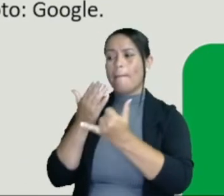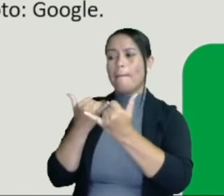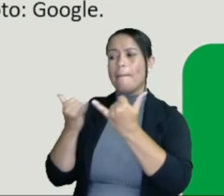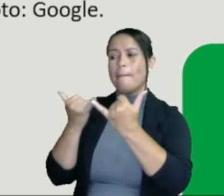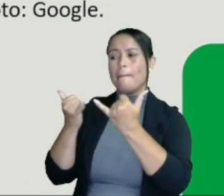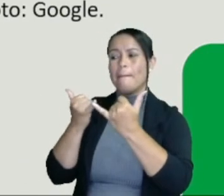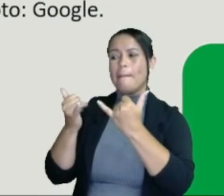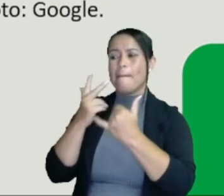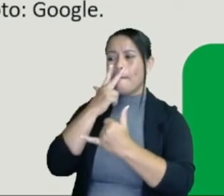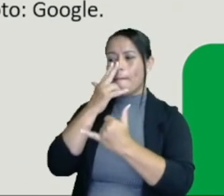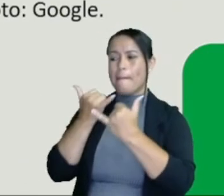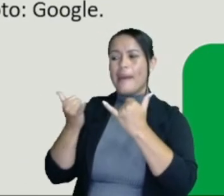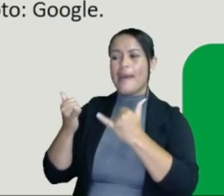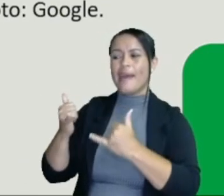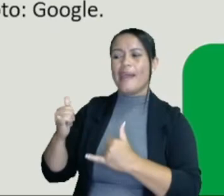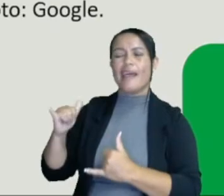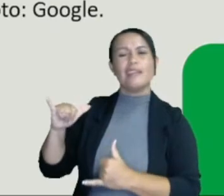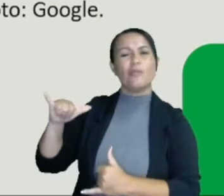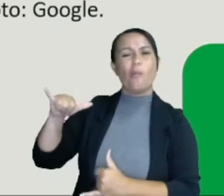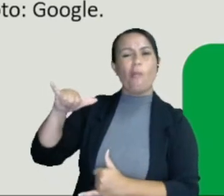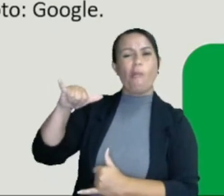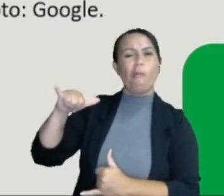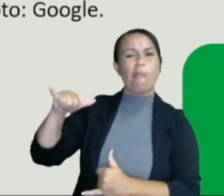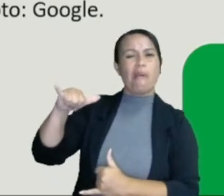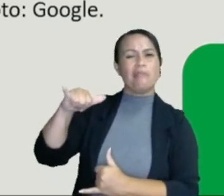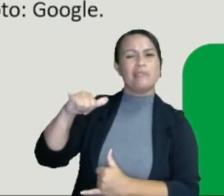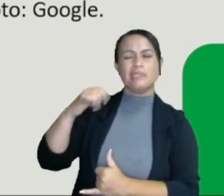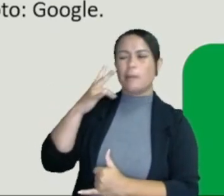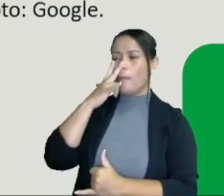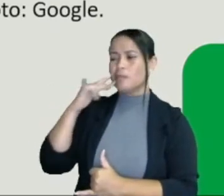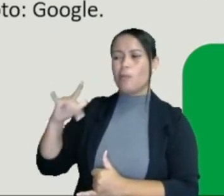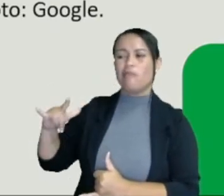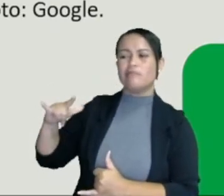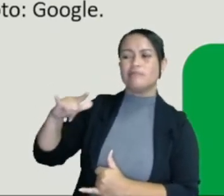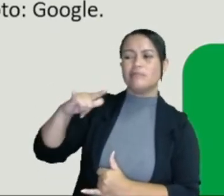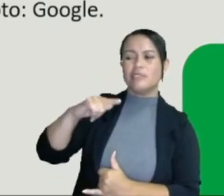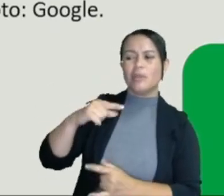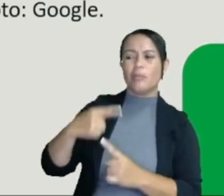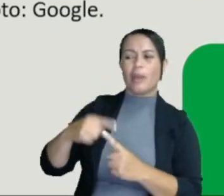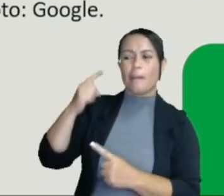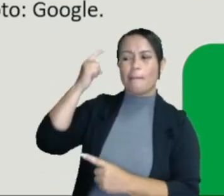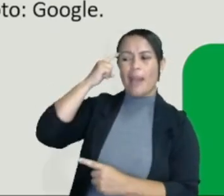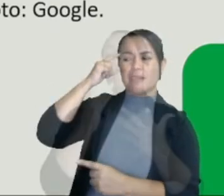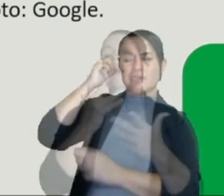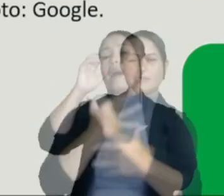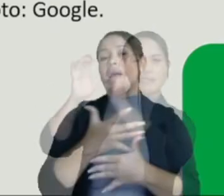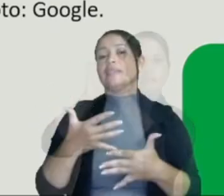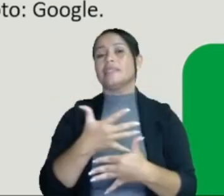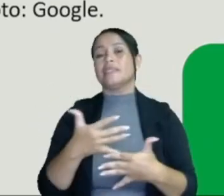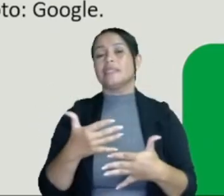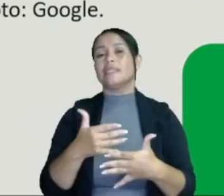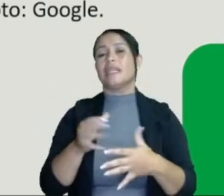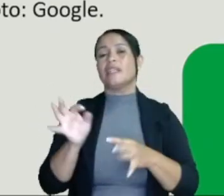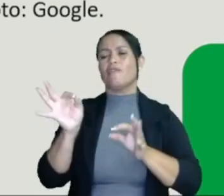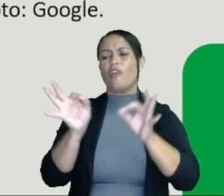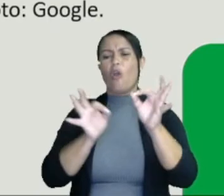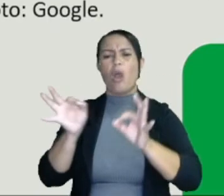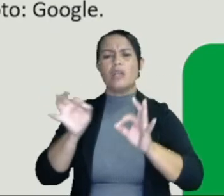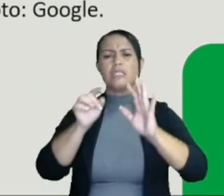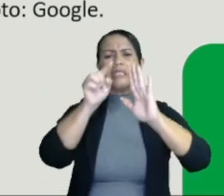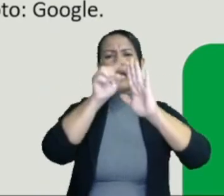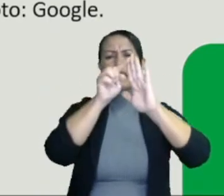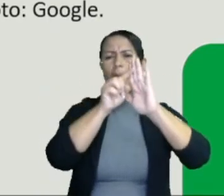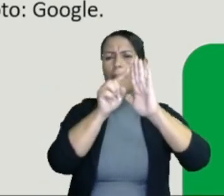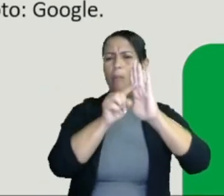um avião, né? O formato que ela foi pensada. Logicamente, ao passo que ela foi pensada, ela é considerada uma cidade projetada, planejada, como a